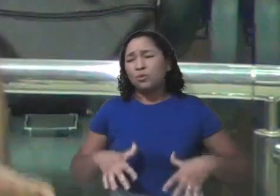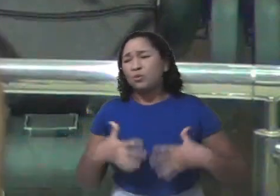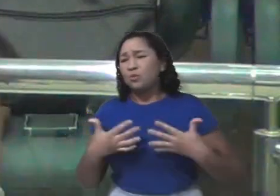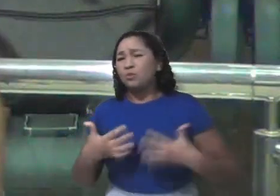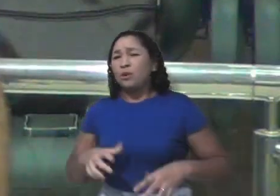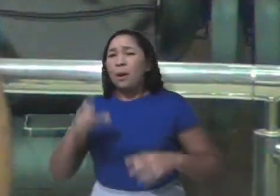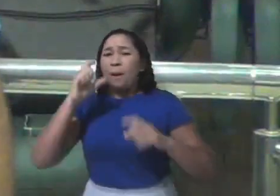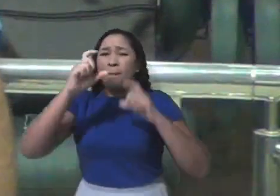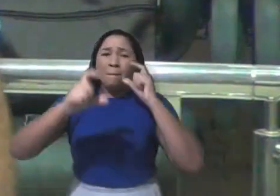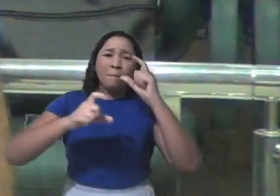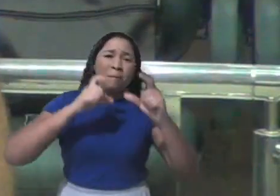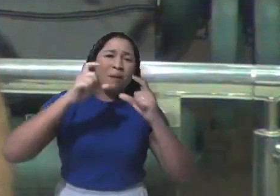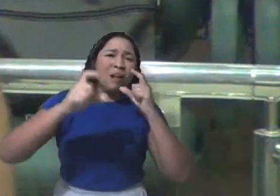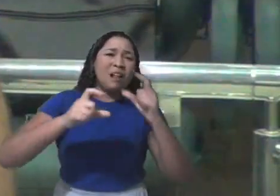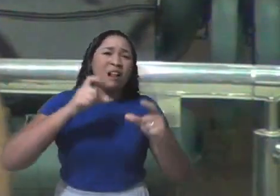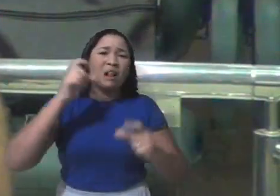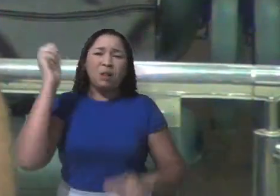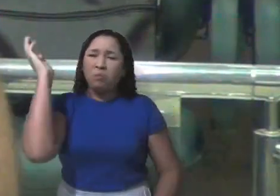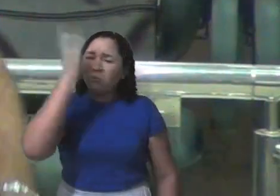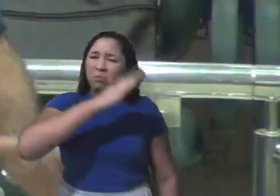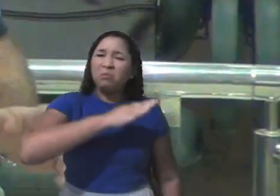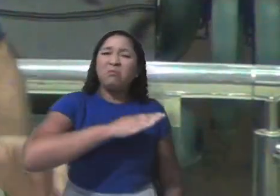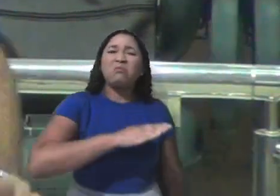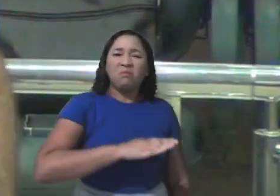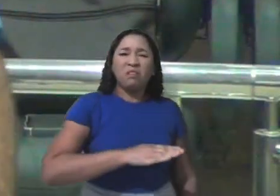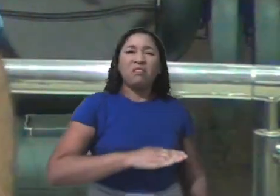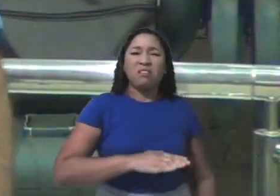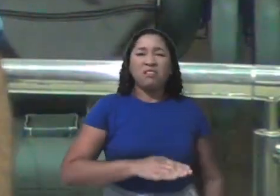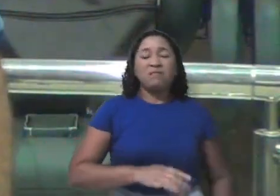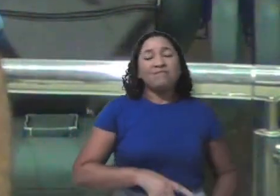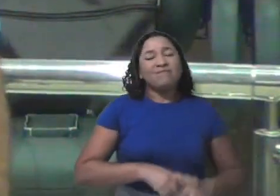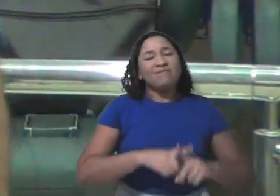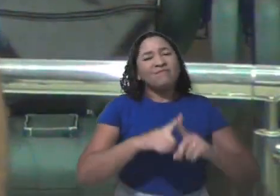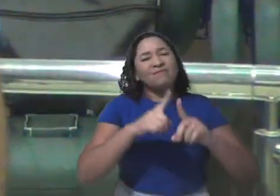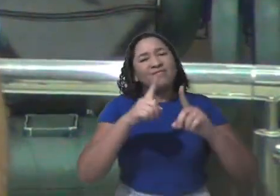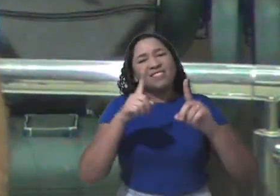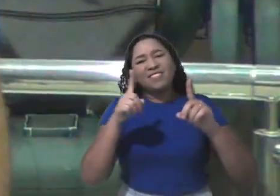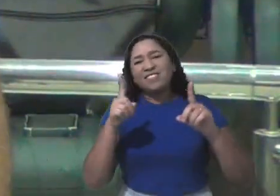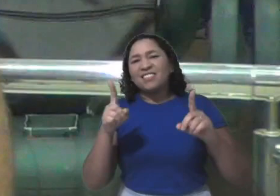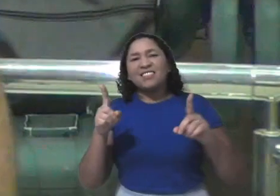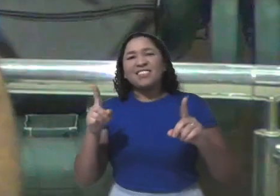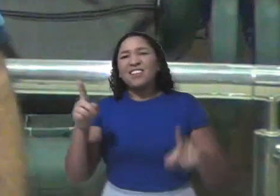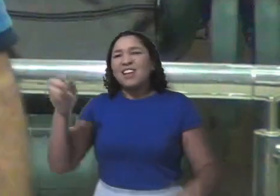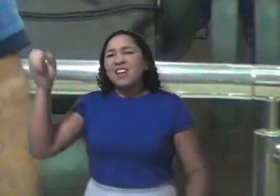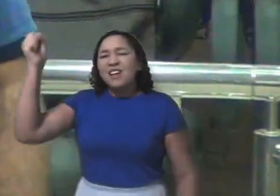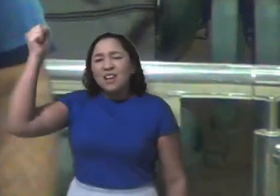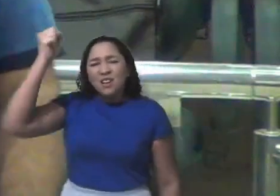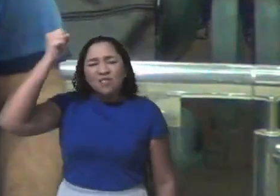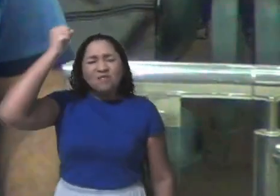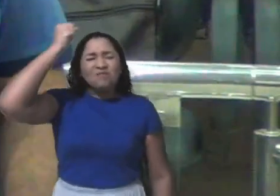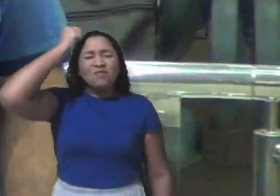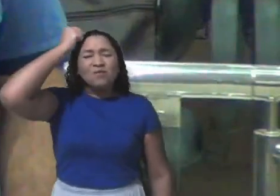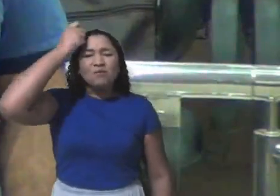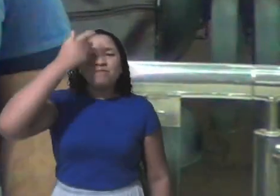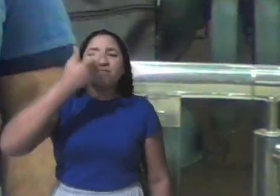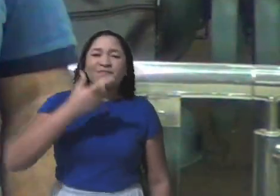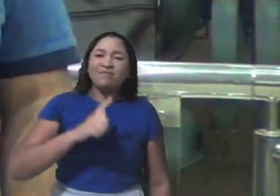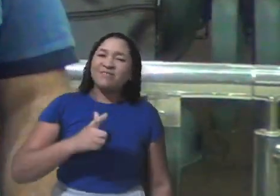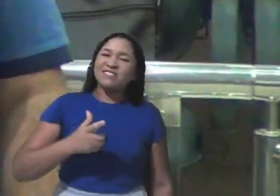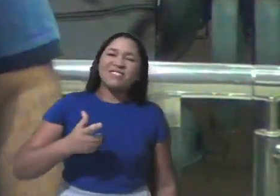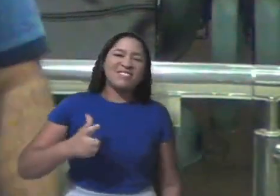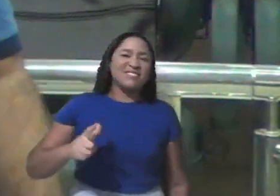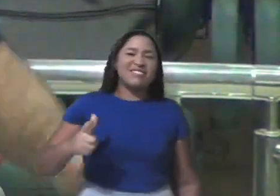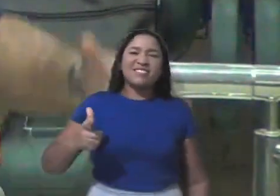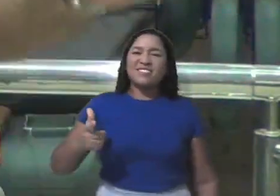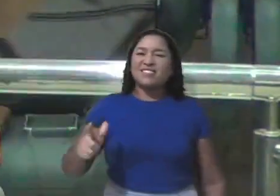investidas do vil tentador, mas nenhuma condenação